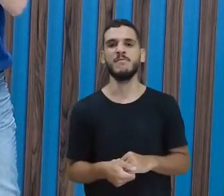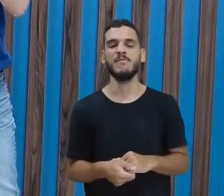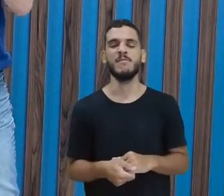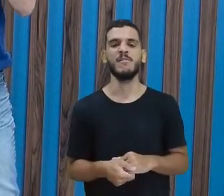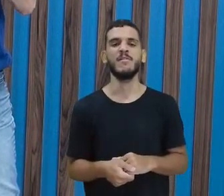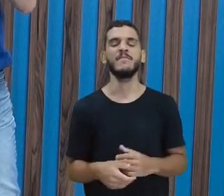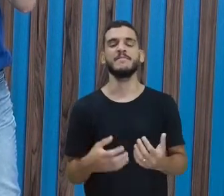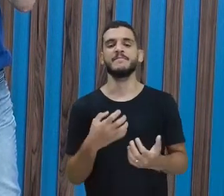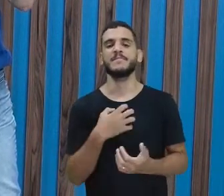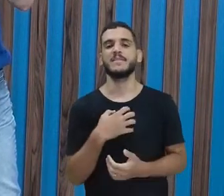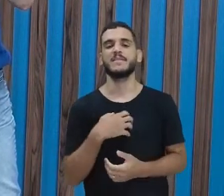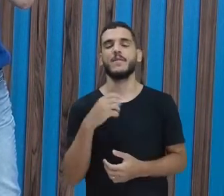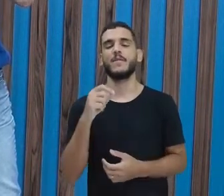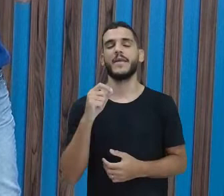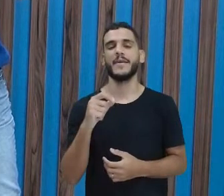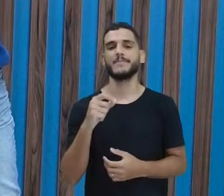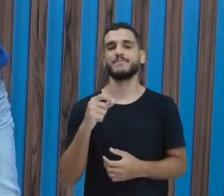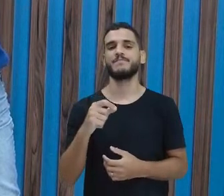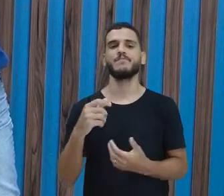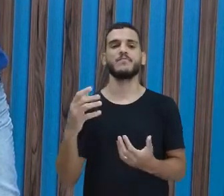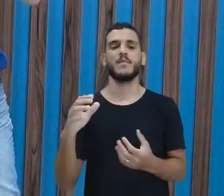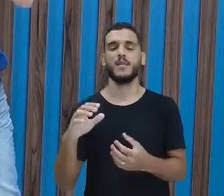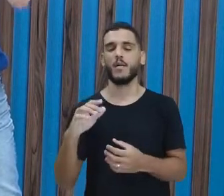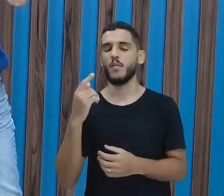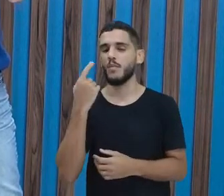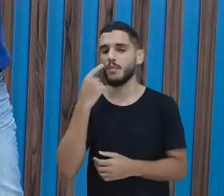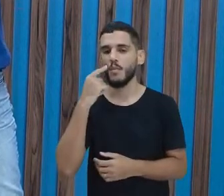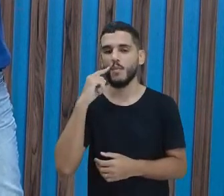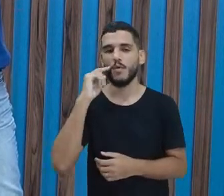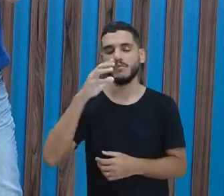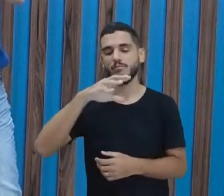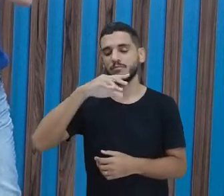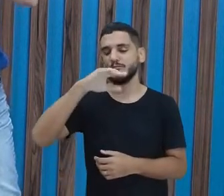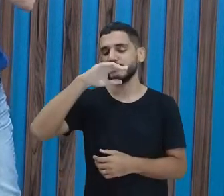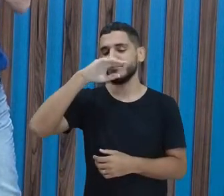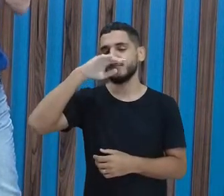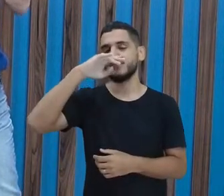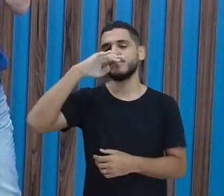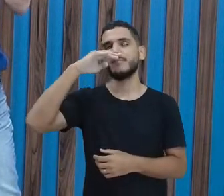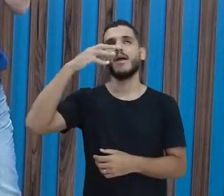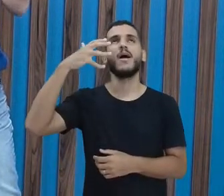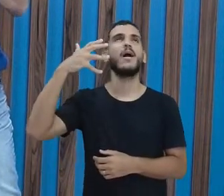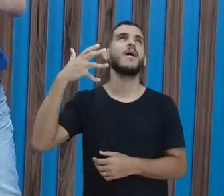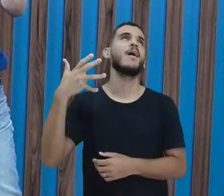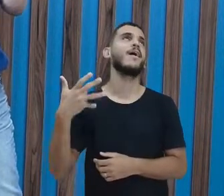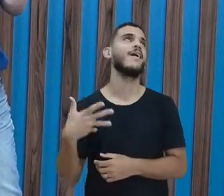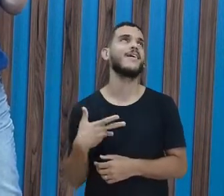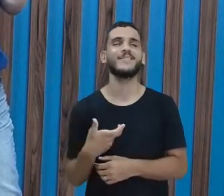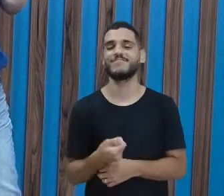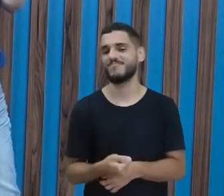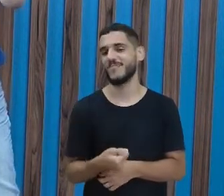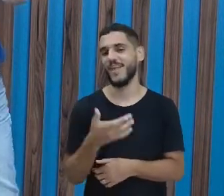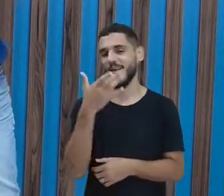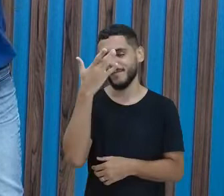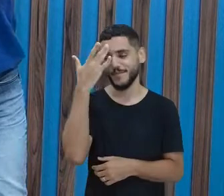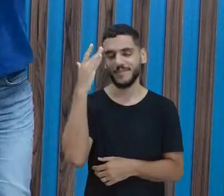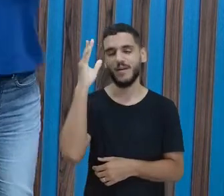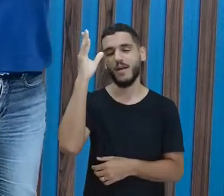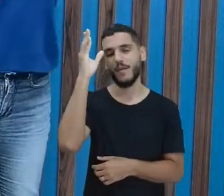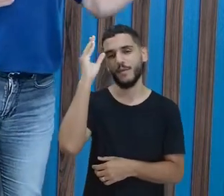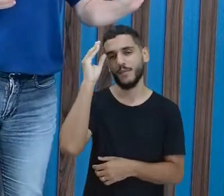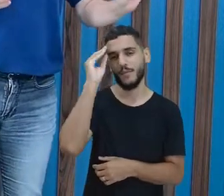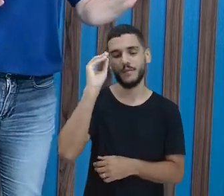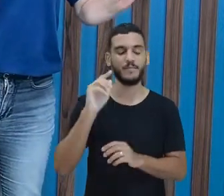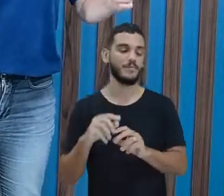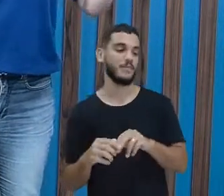sentir o frescor do limão, né? Aquele doce, aquele cheirinho cítrico, né? Maravilhoso, que dá para relaxar, né? E se ele